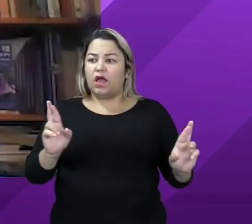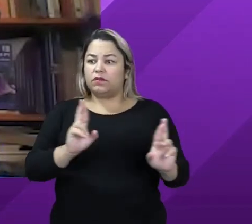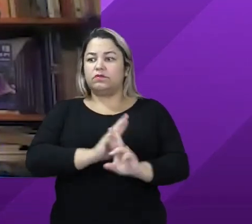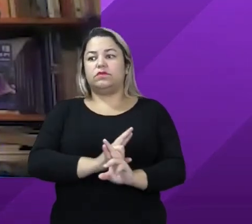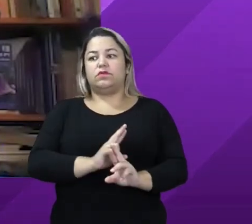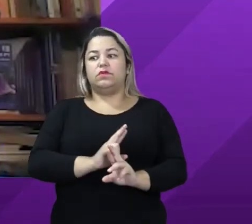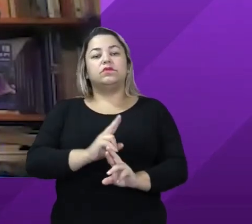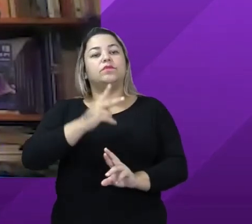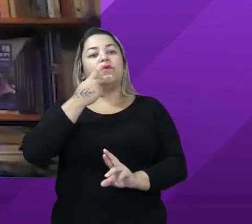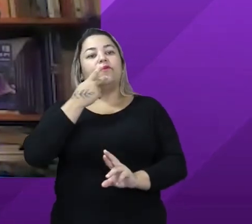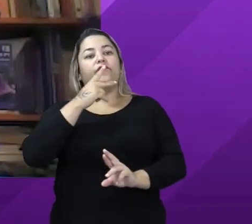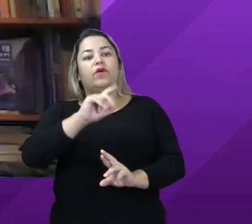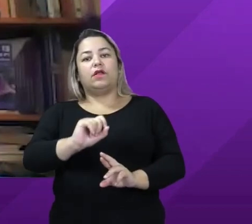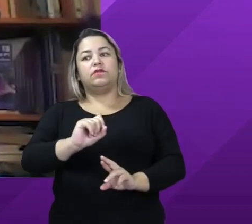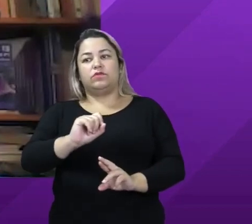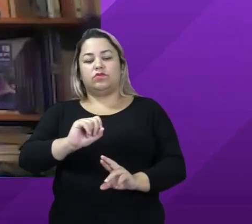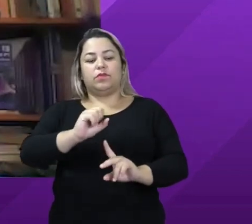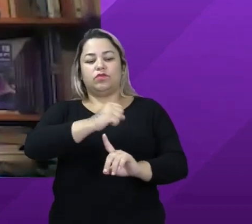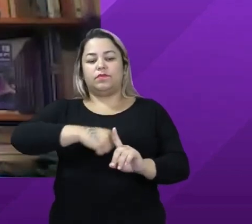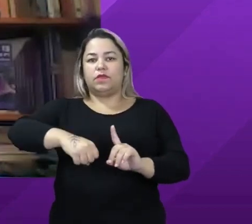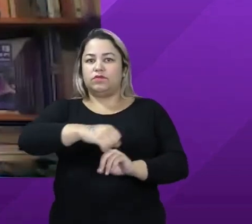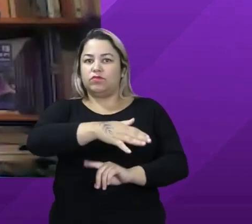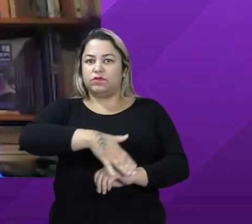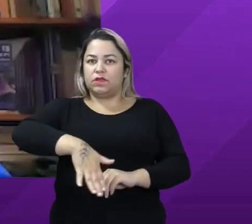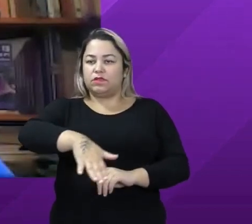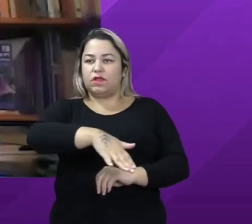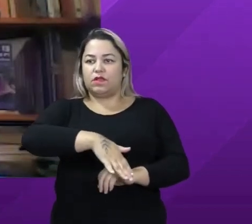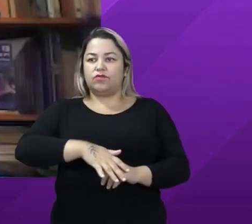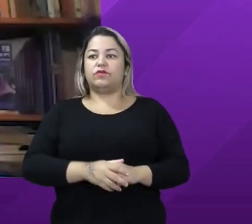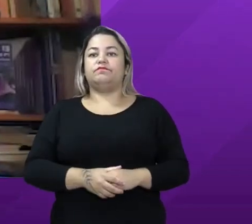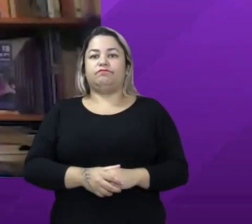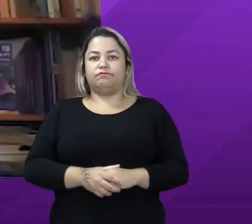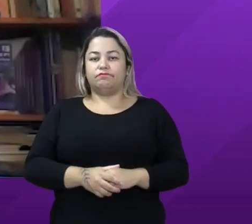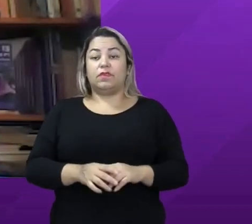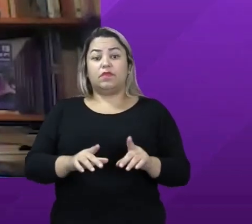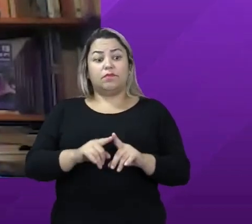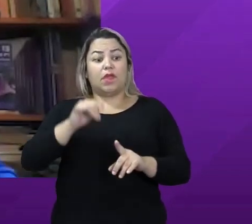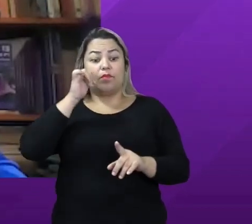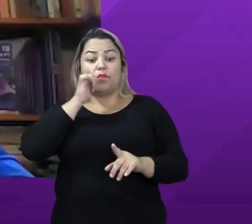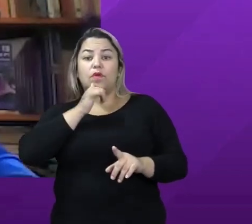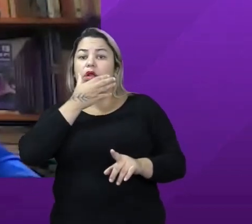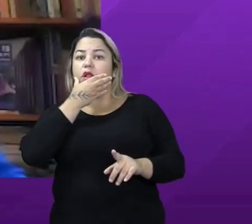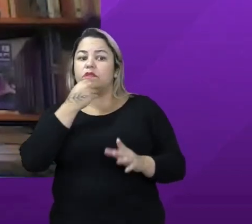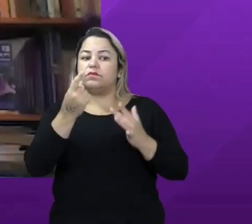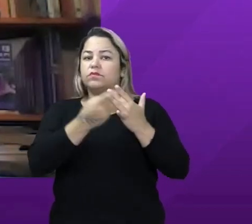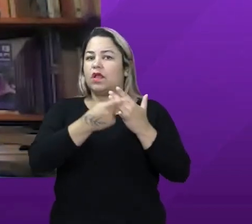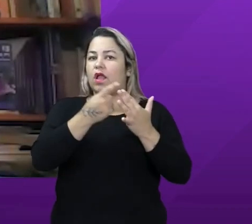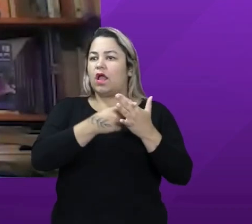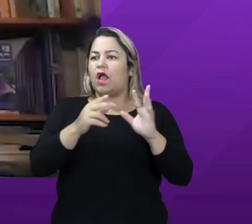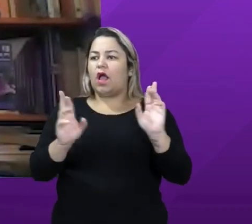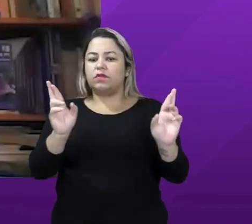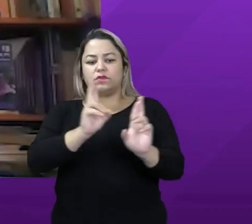patriarcais, nós estamos falando de uma sociedade em que a hierarquia entre mulheres e homens, as relações